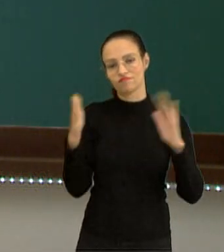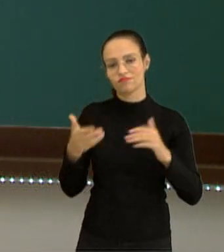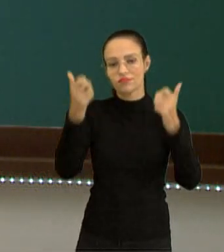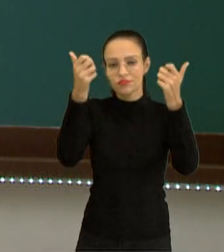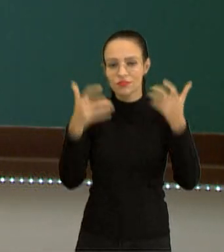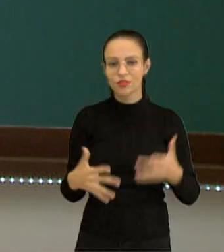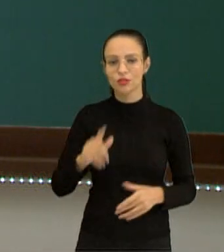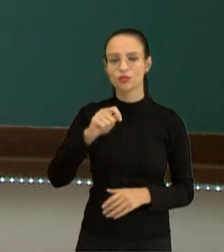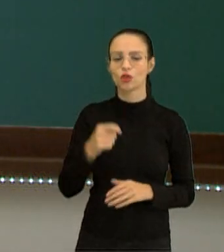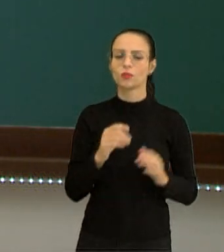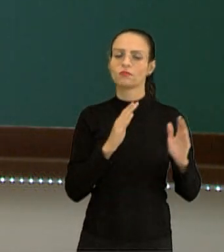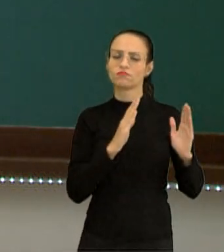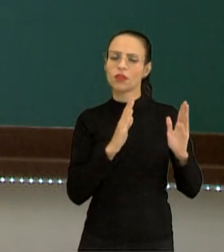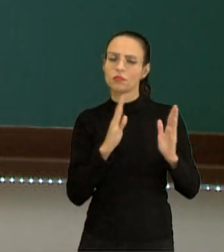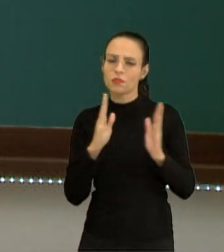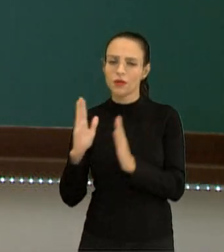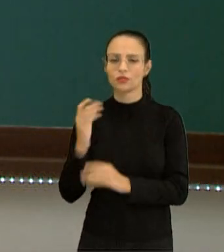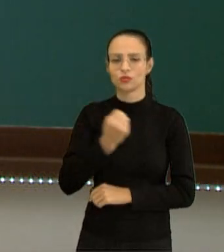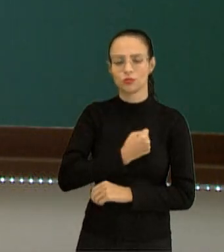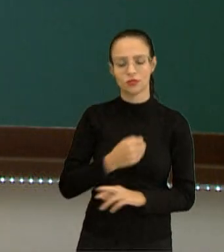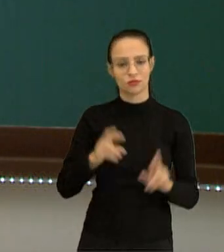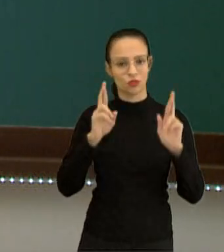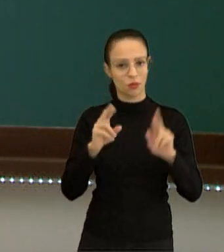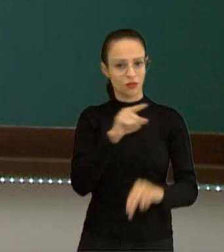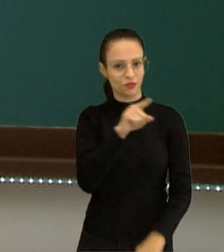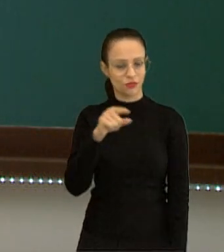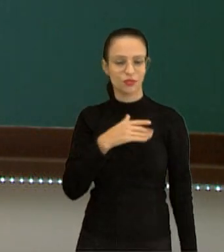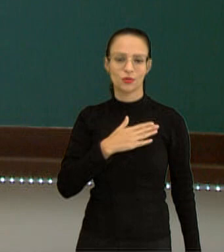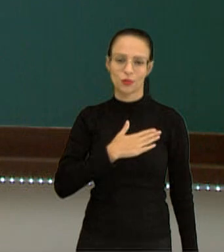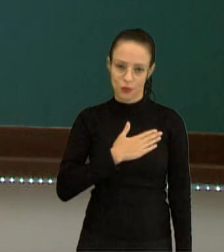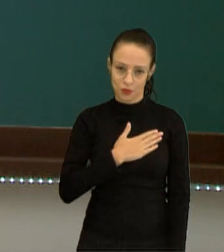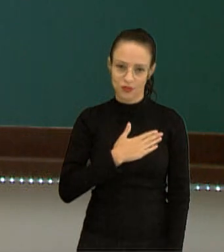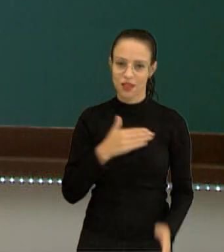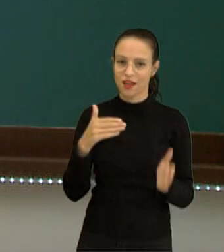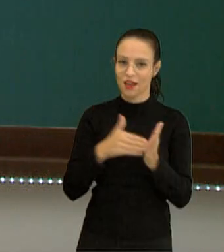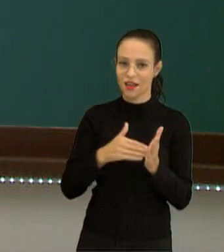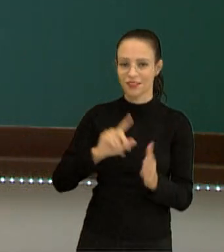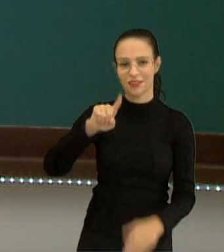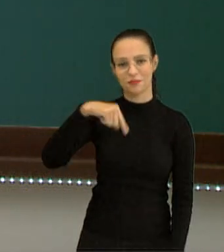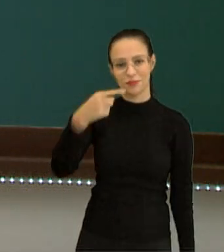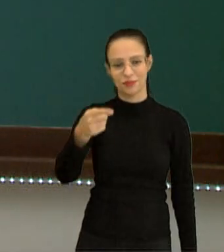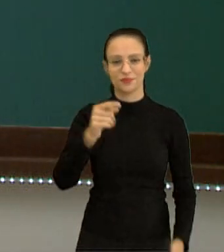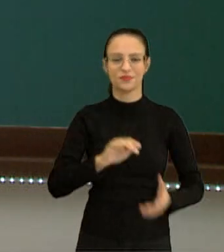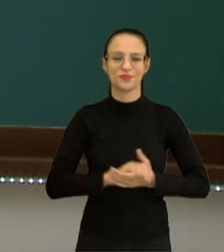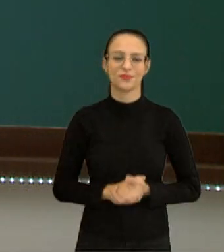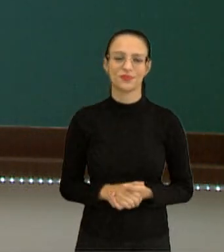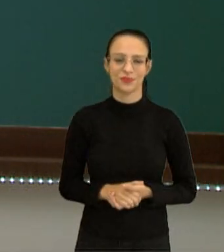sobre intervalos, tá? Espero que vocês tenham gostado e até breve!